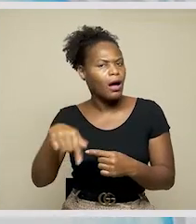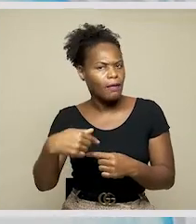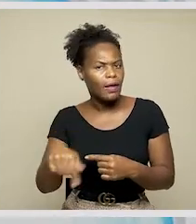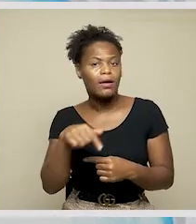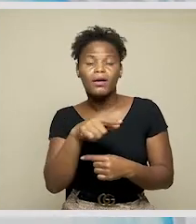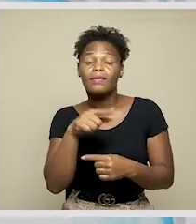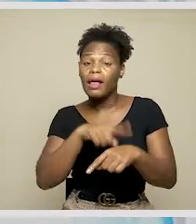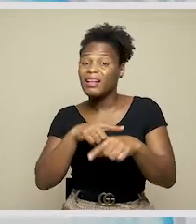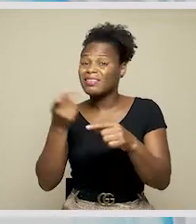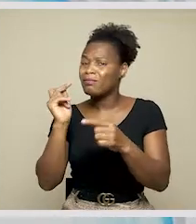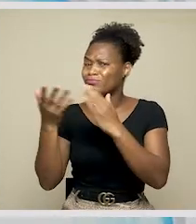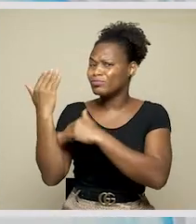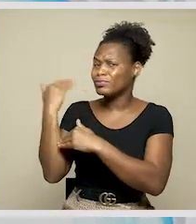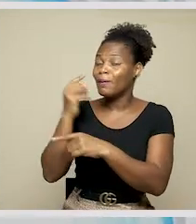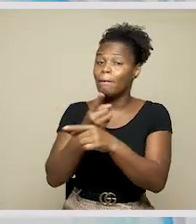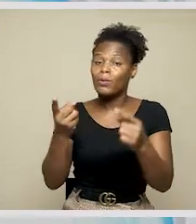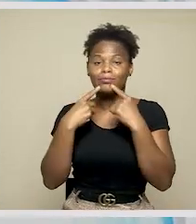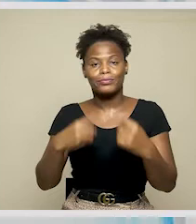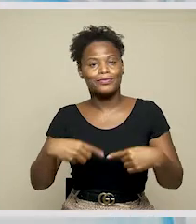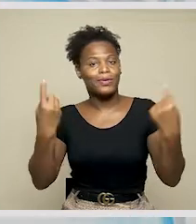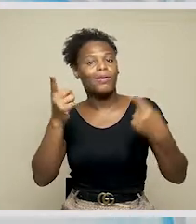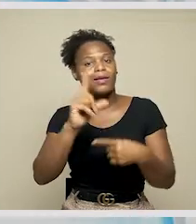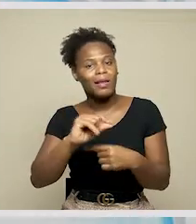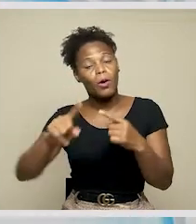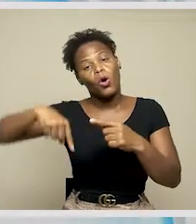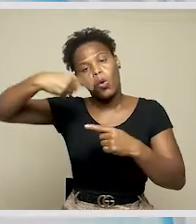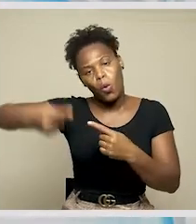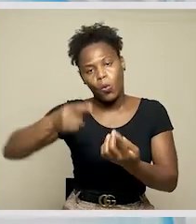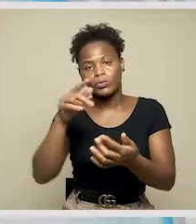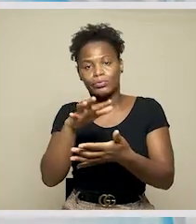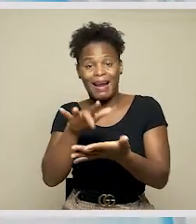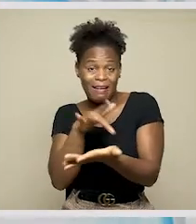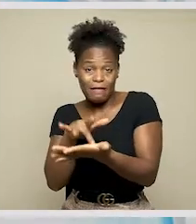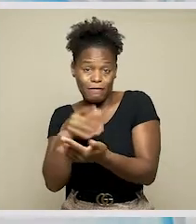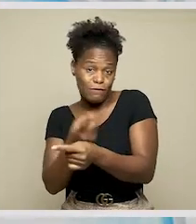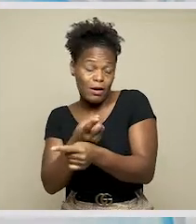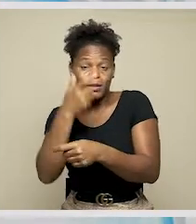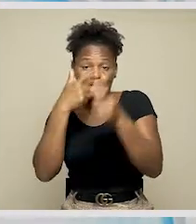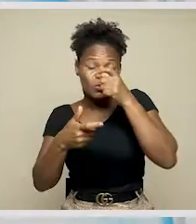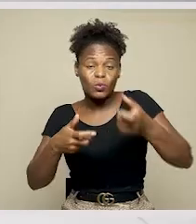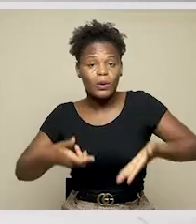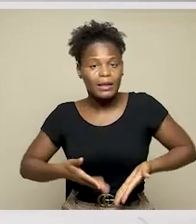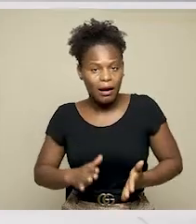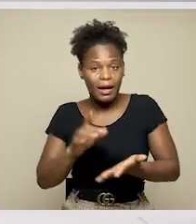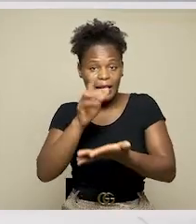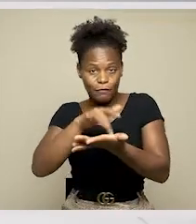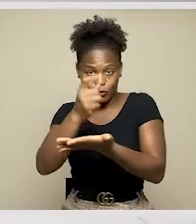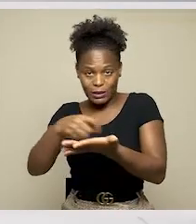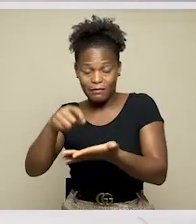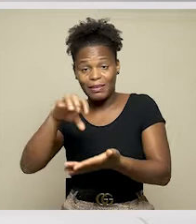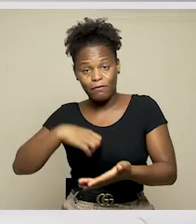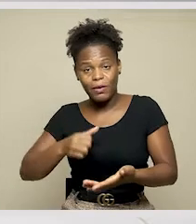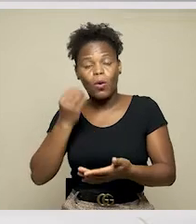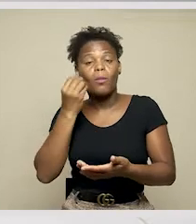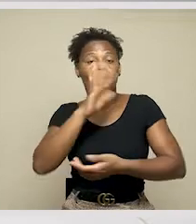importância nessa época, porque divulgou ainda outras obras de autores cabo-verdianos, tanto poesia